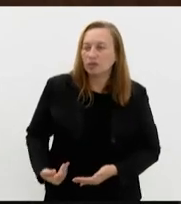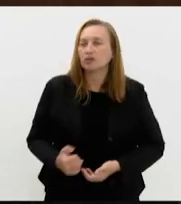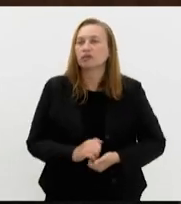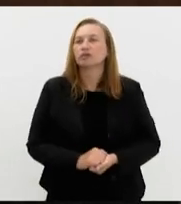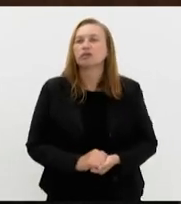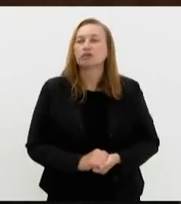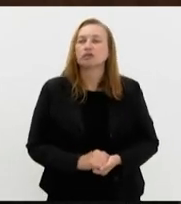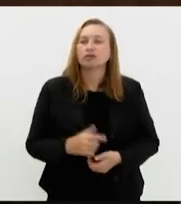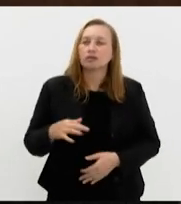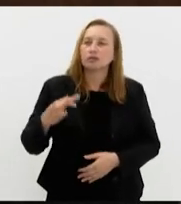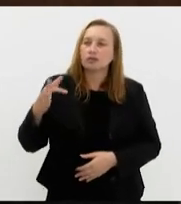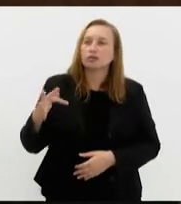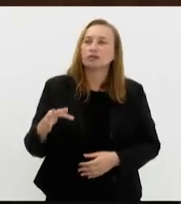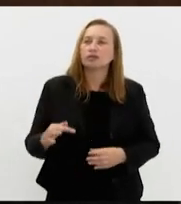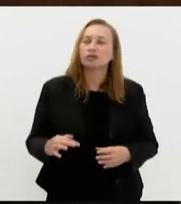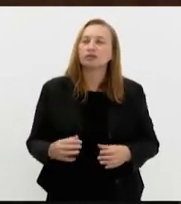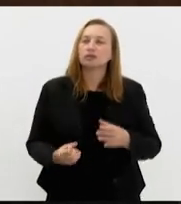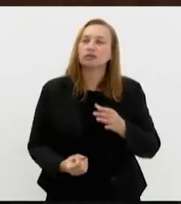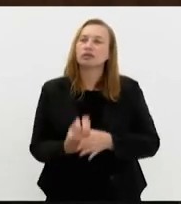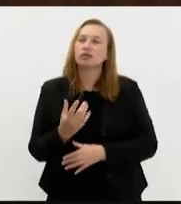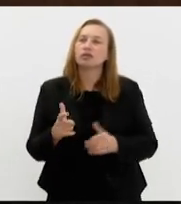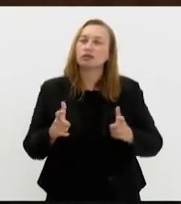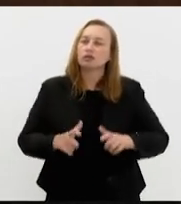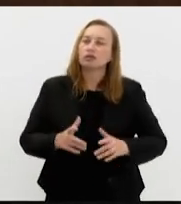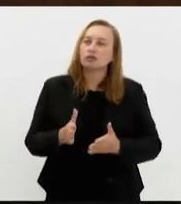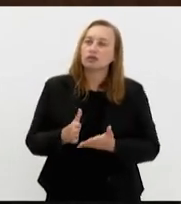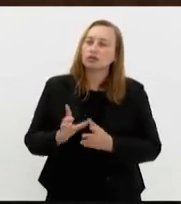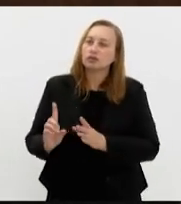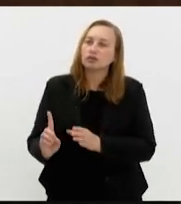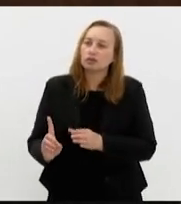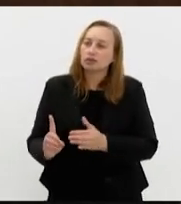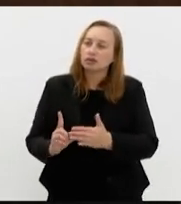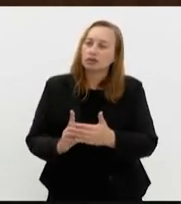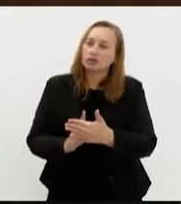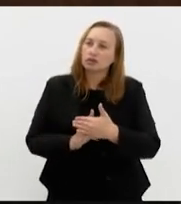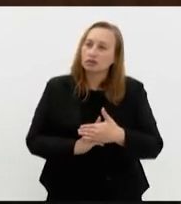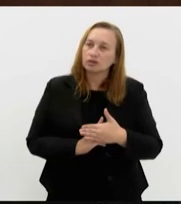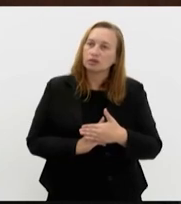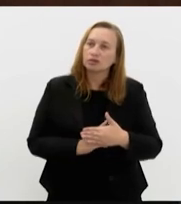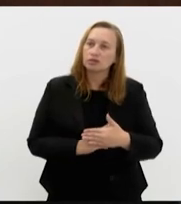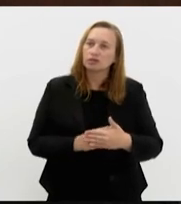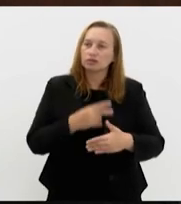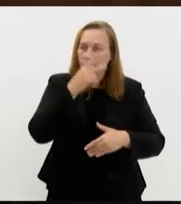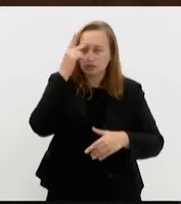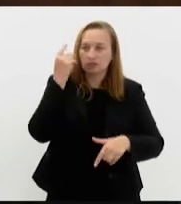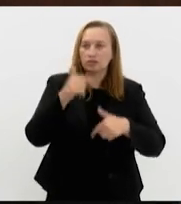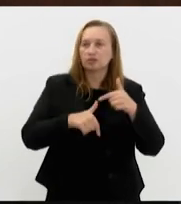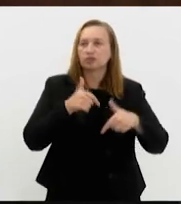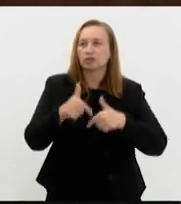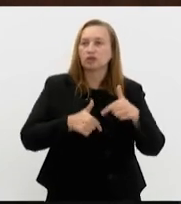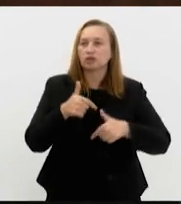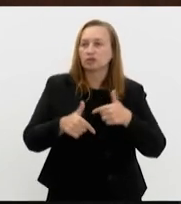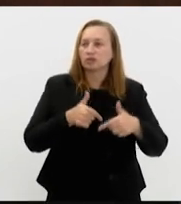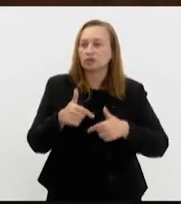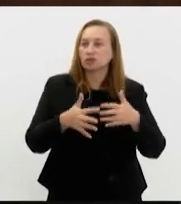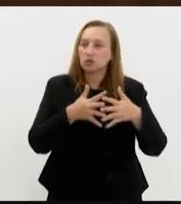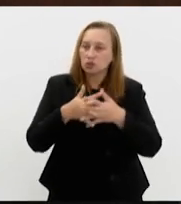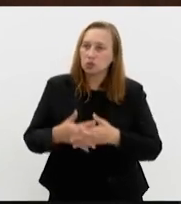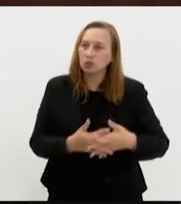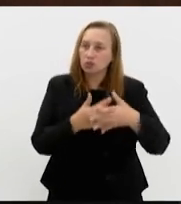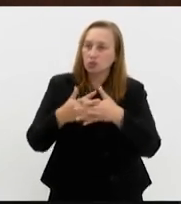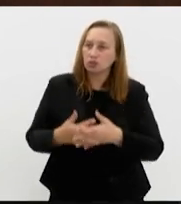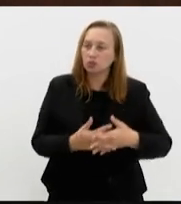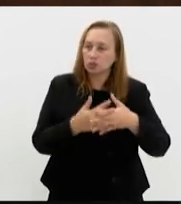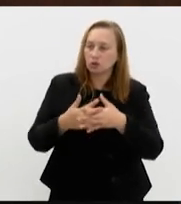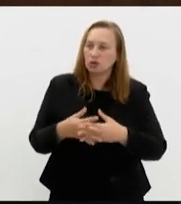da construção de um espaço de acolhimento para os trabalhadores que rodam quilômetros. Se a gente parar para analisar, a maioria